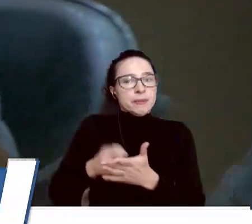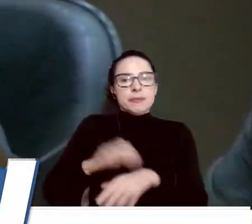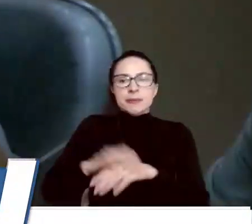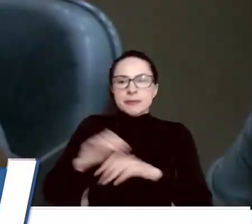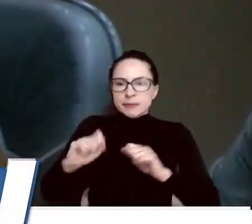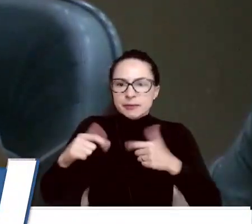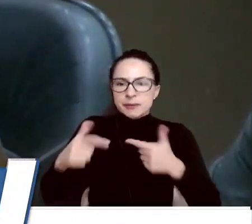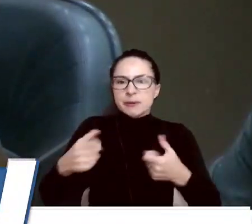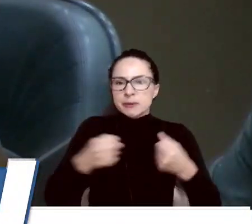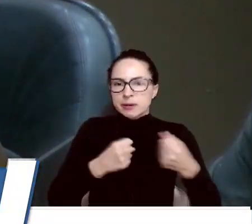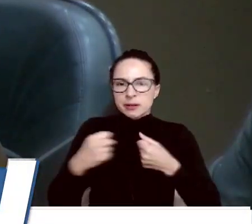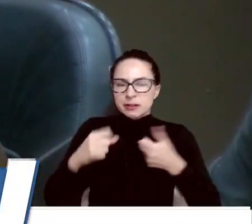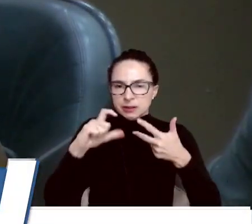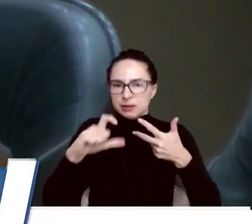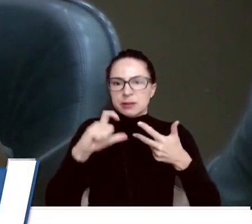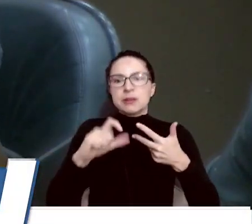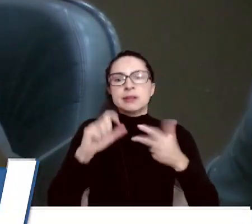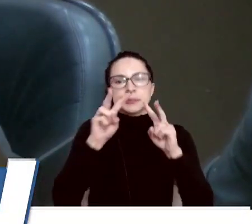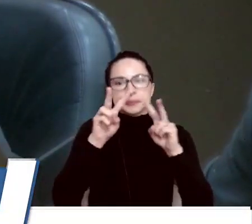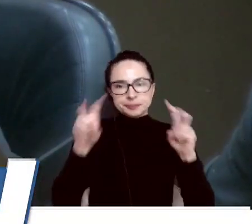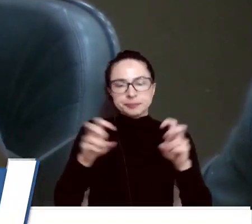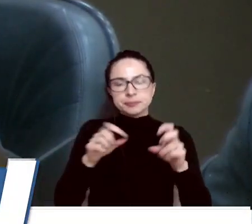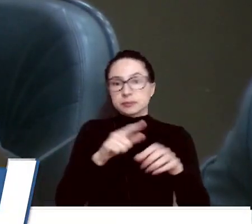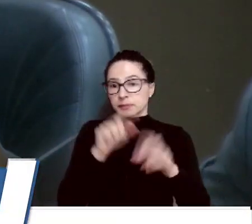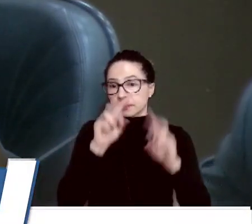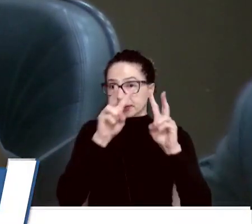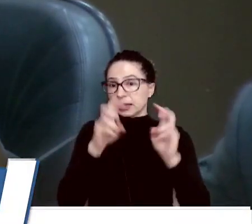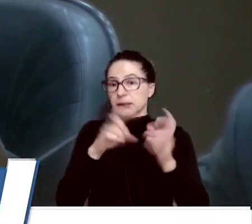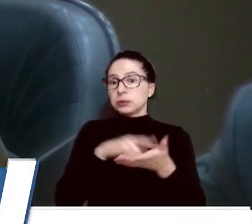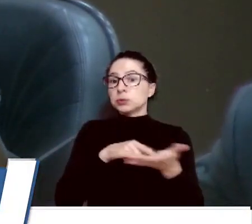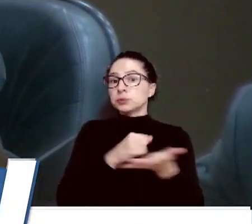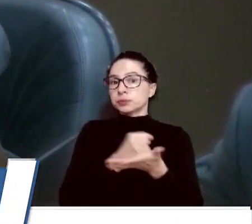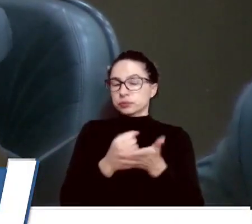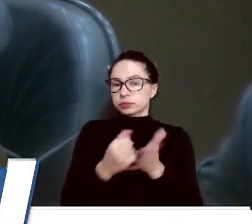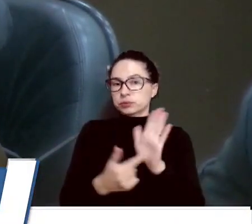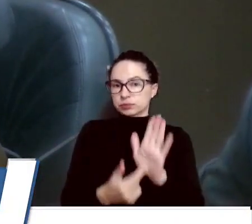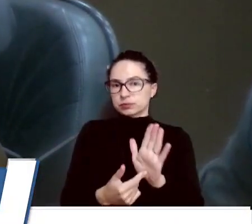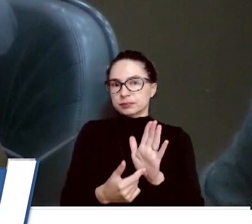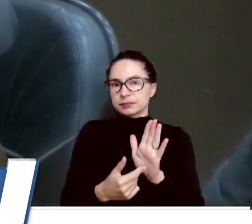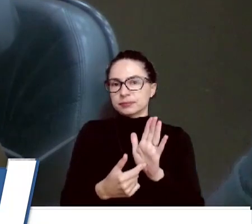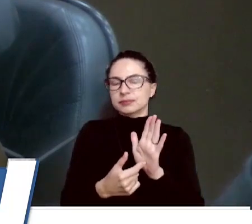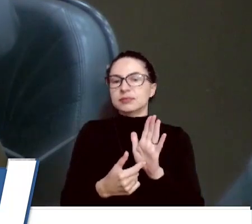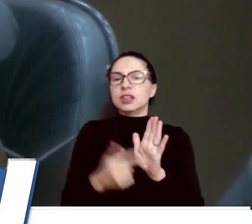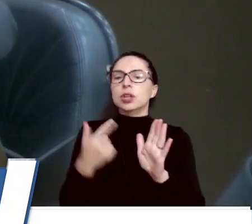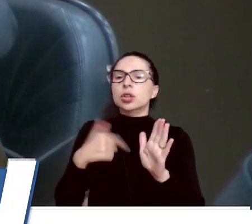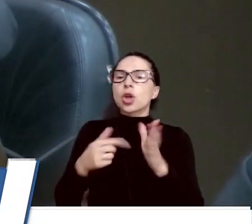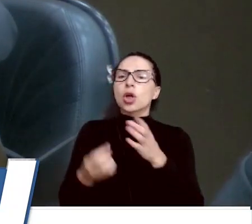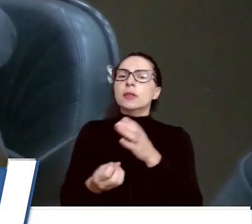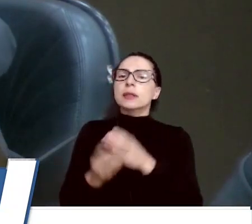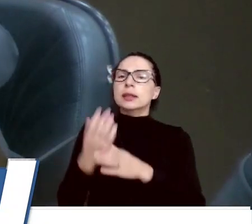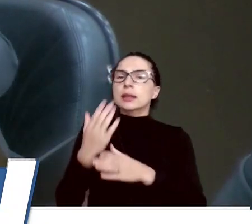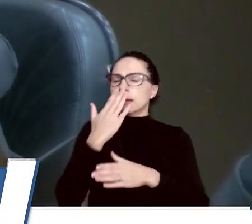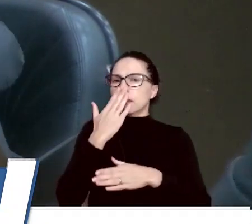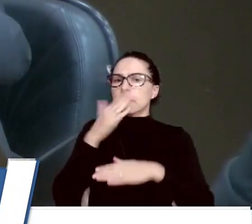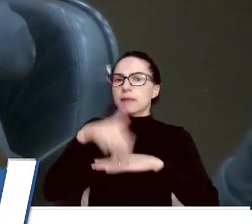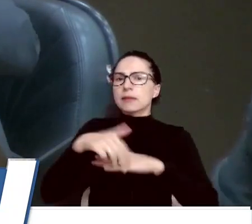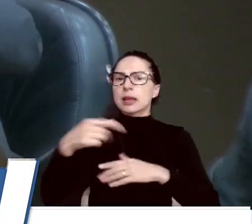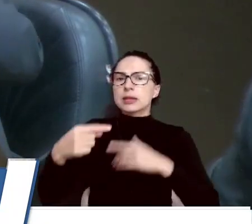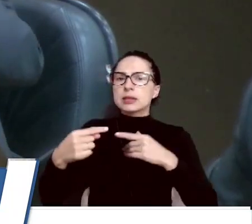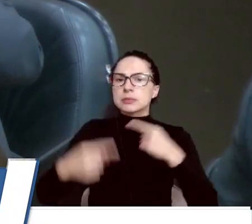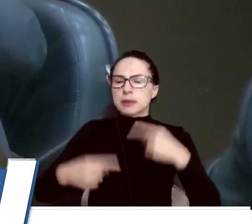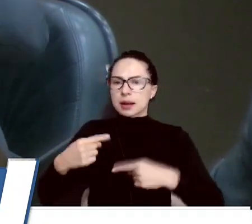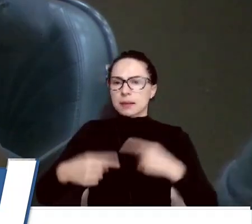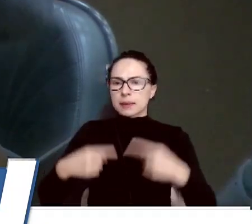Poder Executivo com relação a essa questão do contrato da Sabesp. Nós criamos uma frente parlamentar aqui, que faz